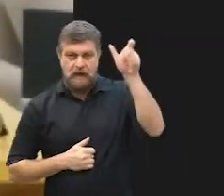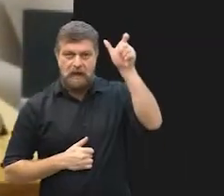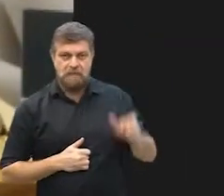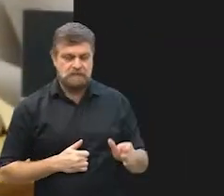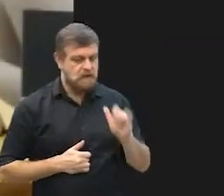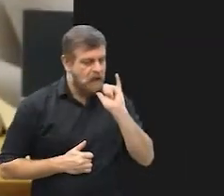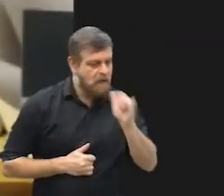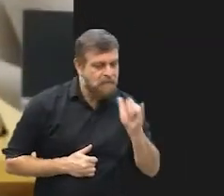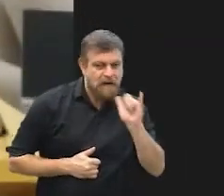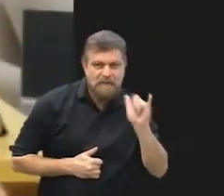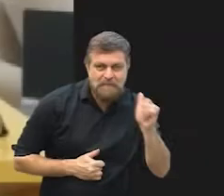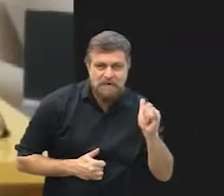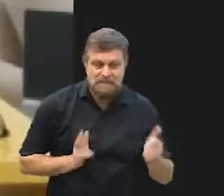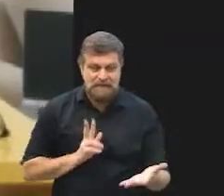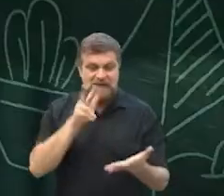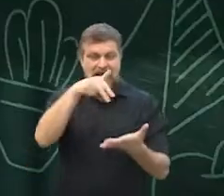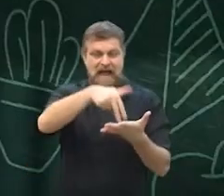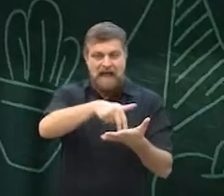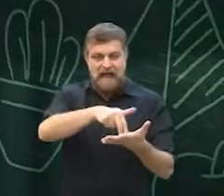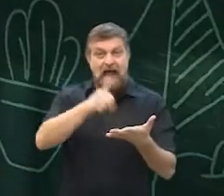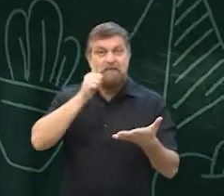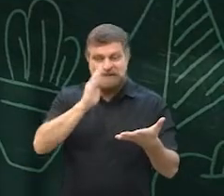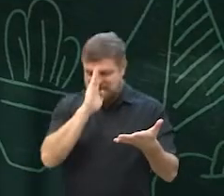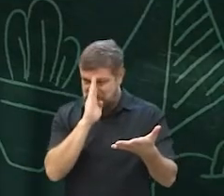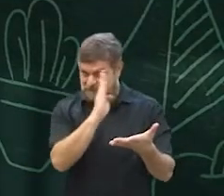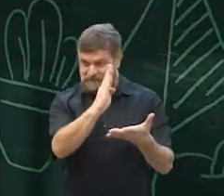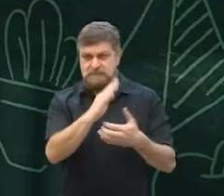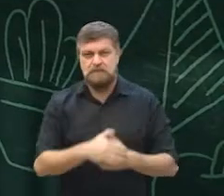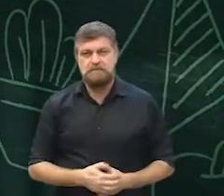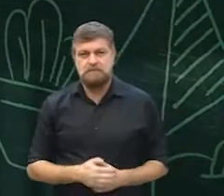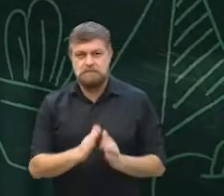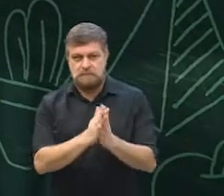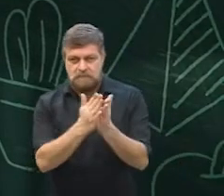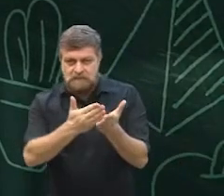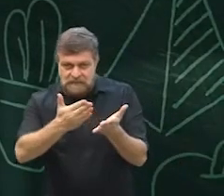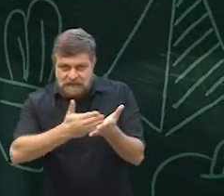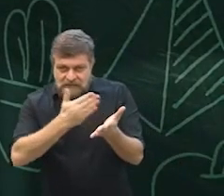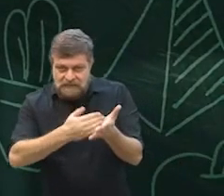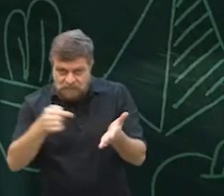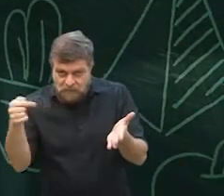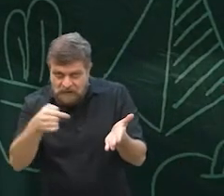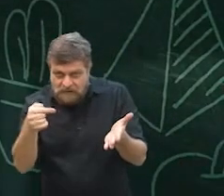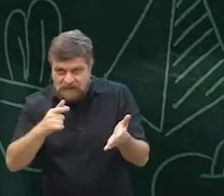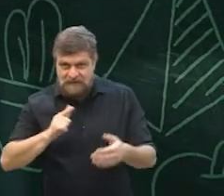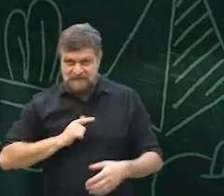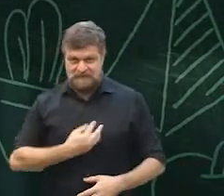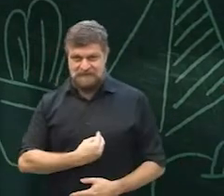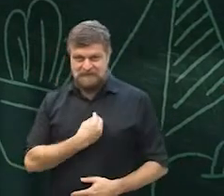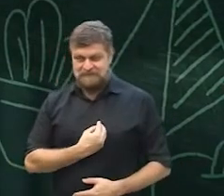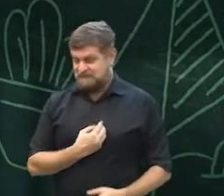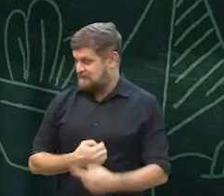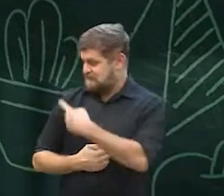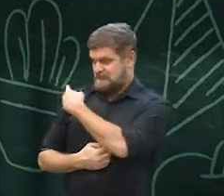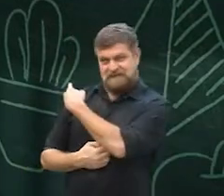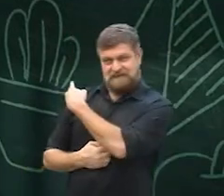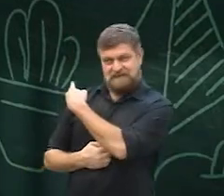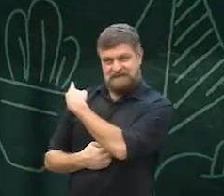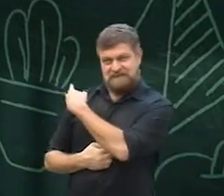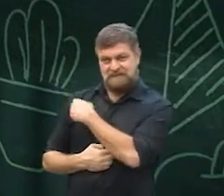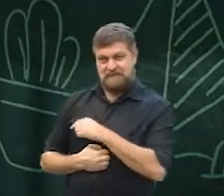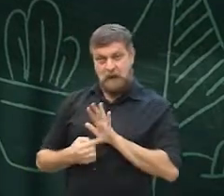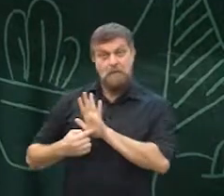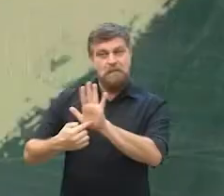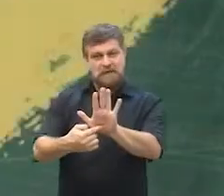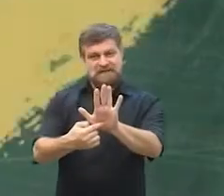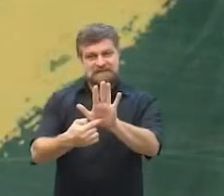voz da protagonista da história. Bom, e o livro é esse daí que está atrás de você, né? Se você puder pegar e mostrar pra gente